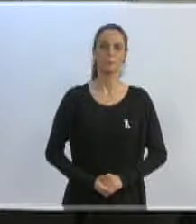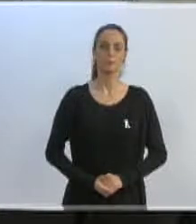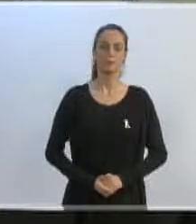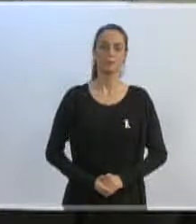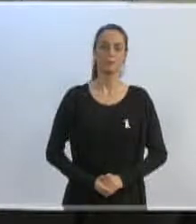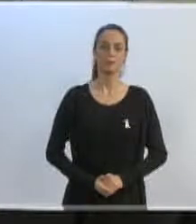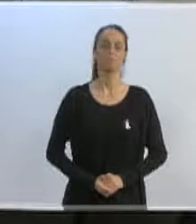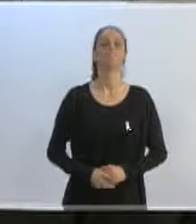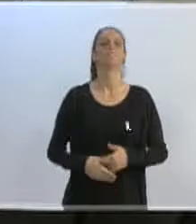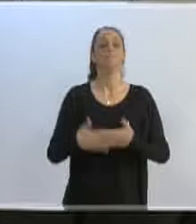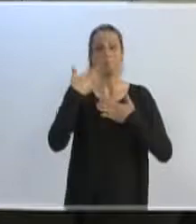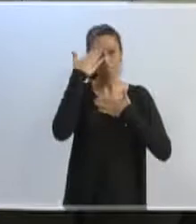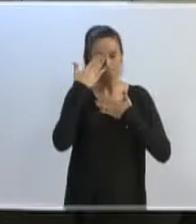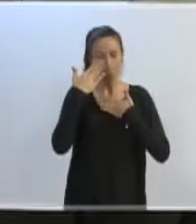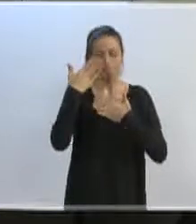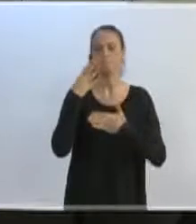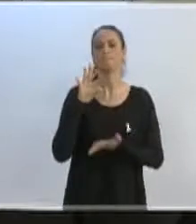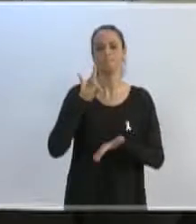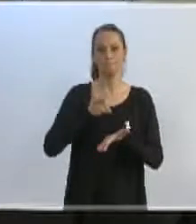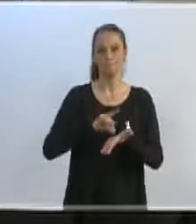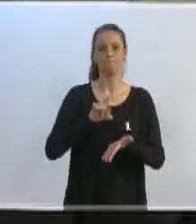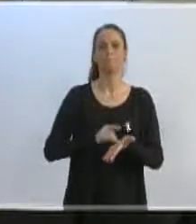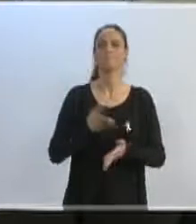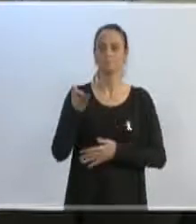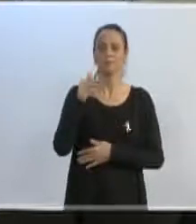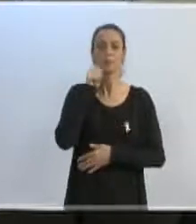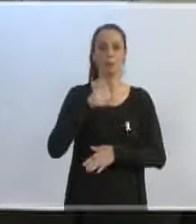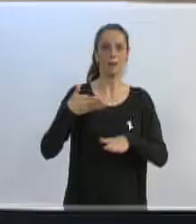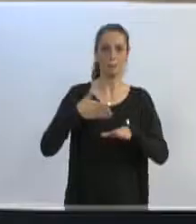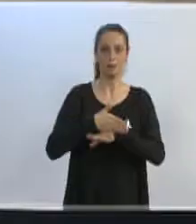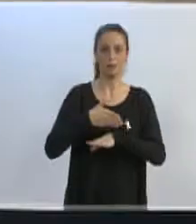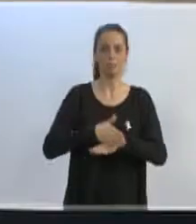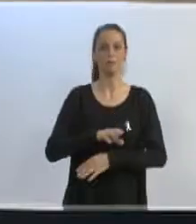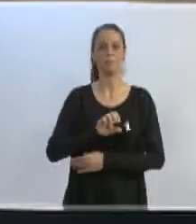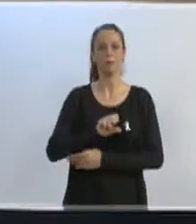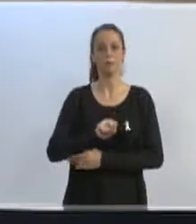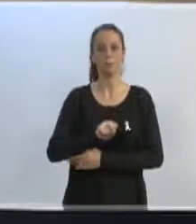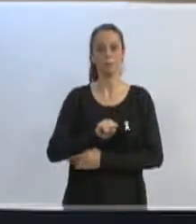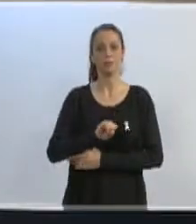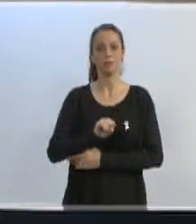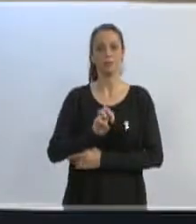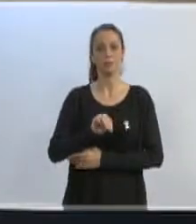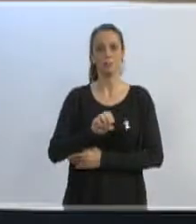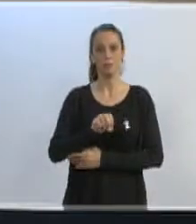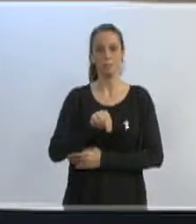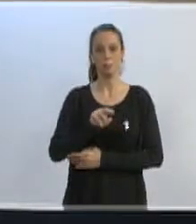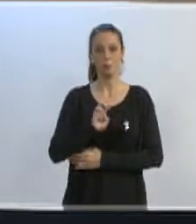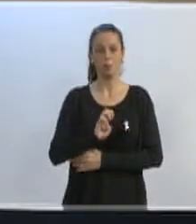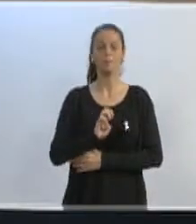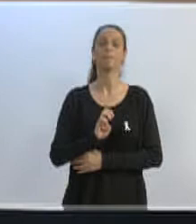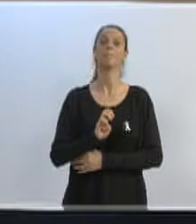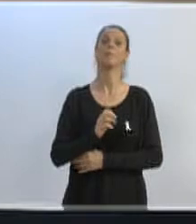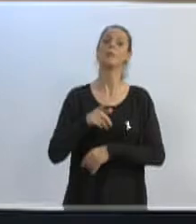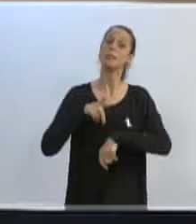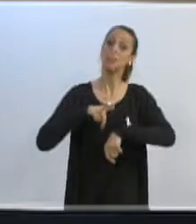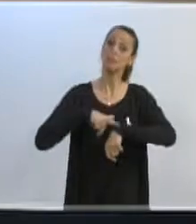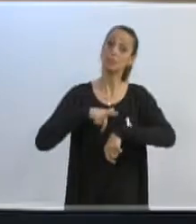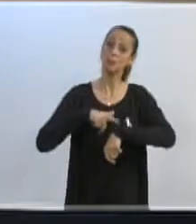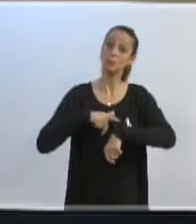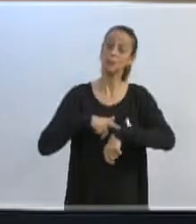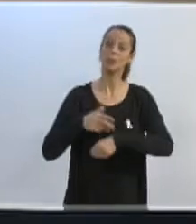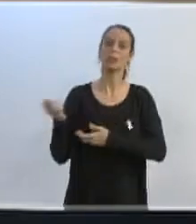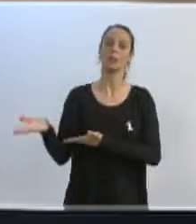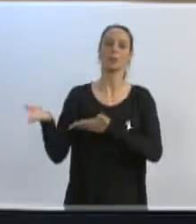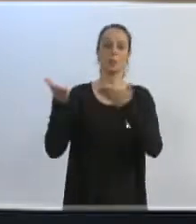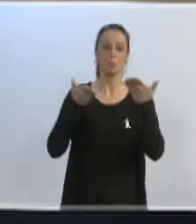Eu gostaria de agradecer muito a participação da senhora Simone, e, nesse momento, eu chamo para